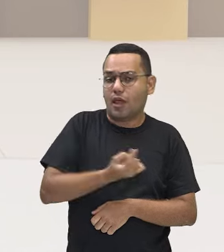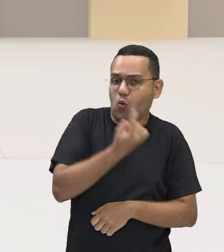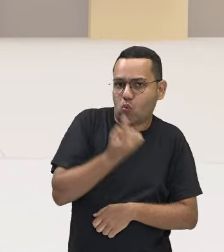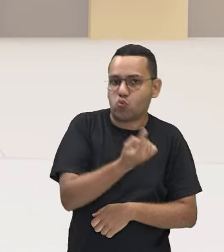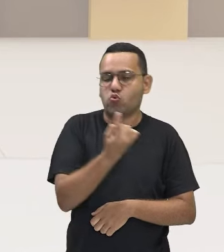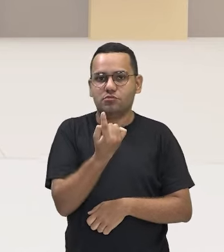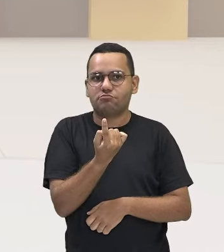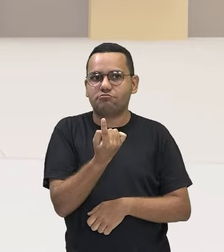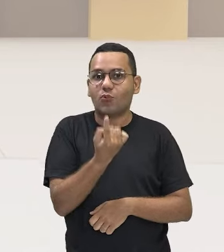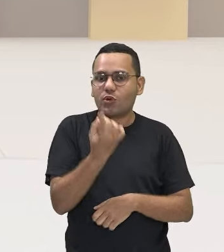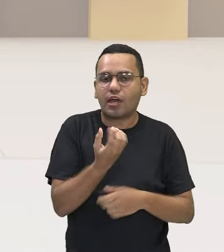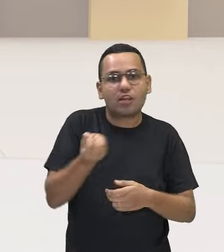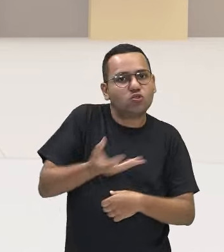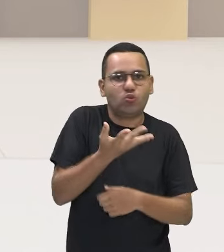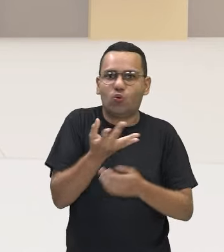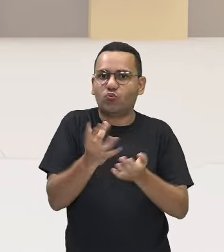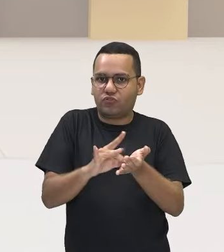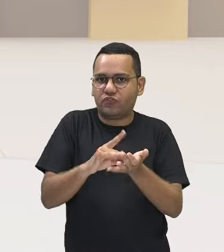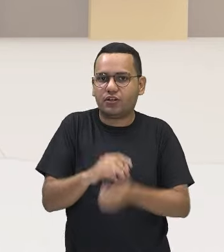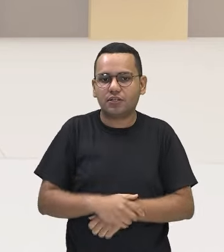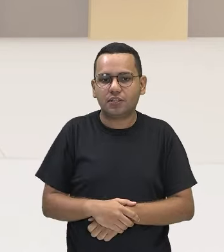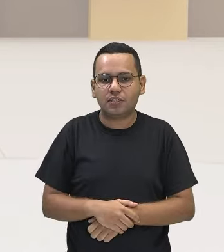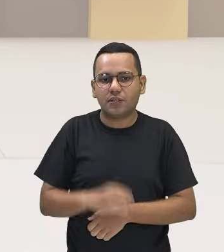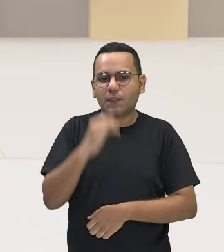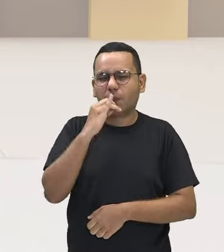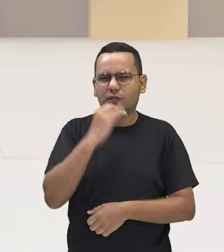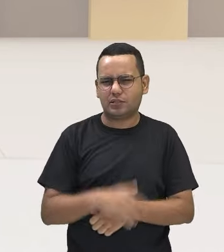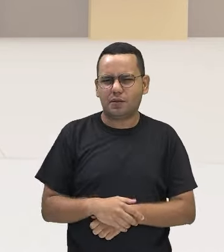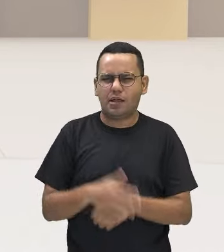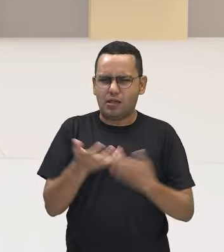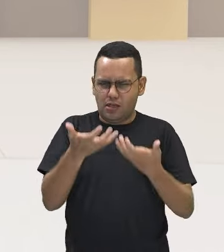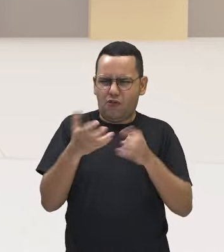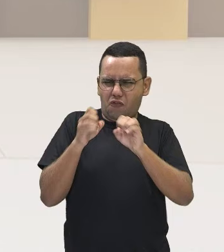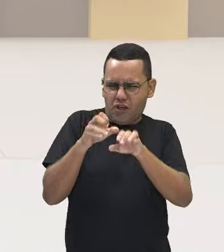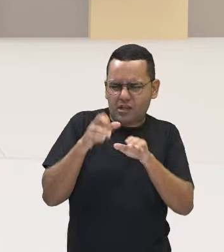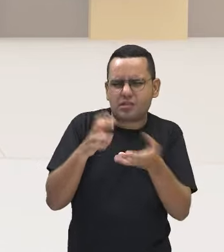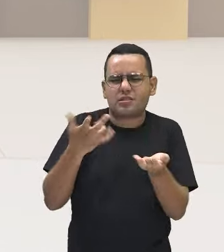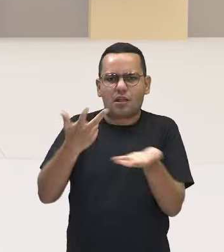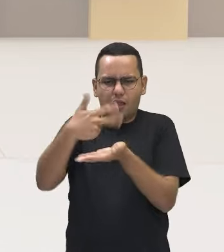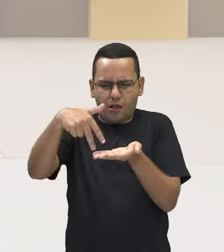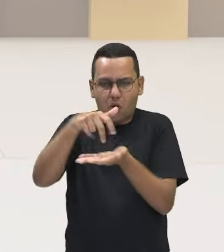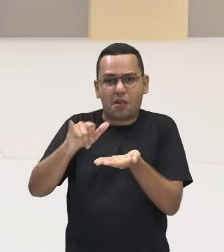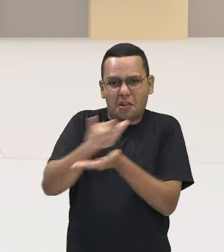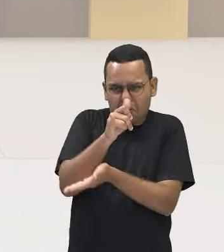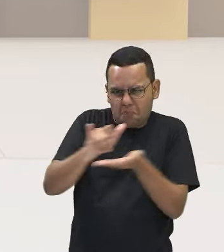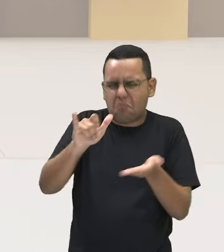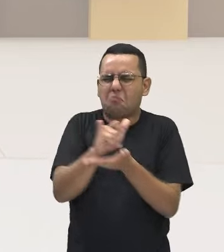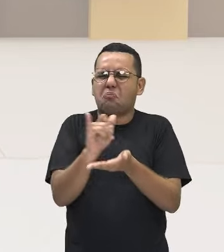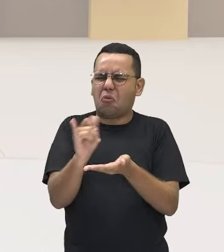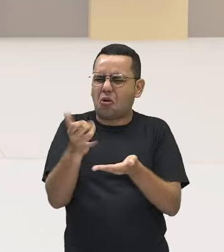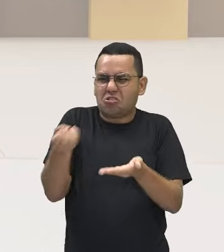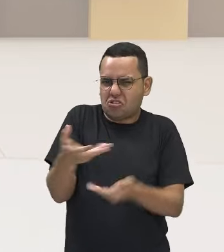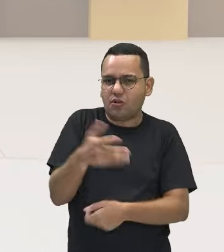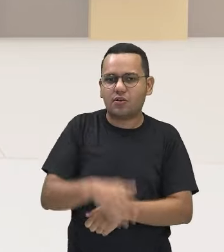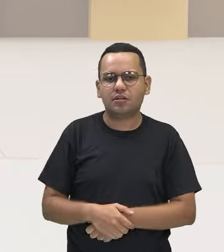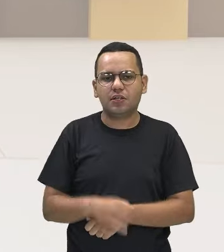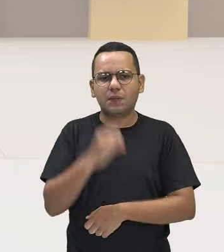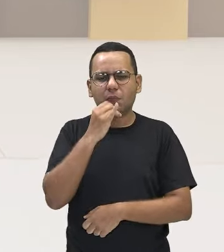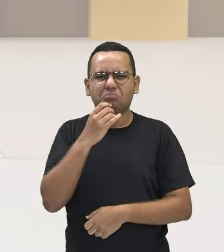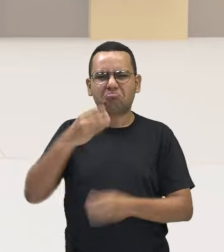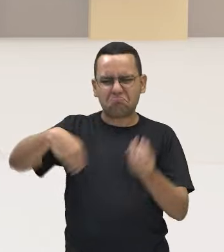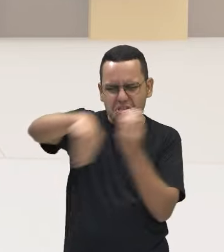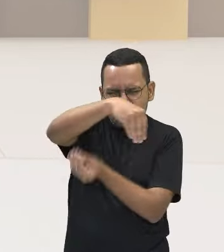Não, eu vou dar uma aula de boi inovadora. Eu vou misturar movimentos do boi bumbá com dança contemporânea, sei